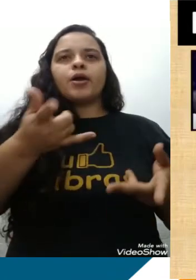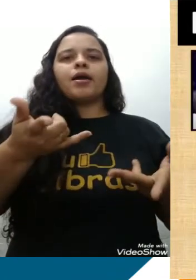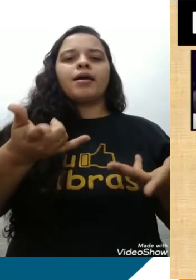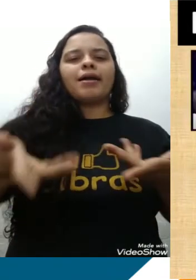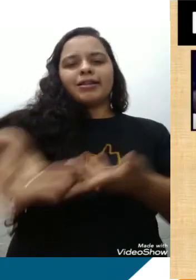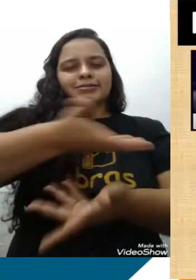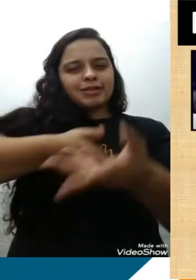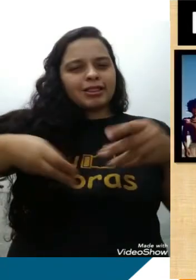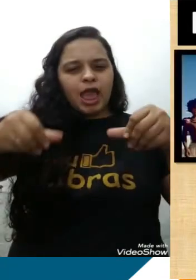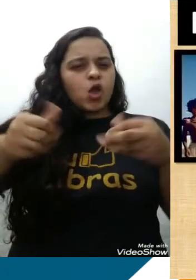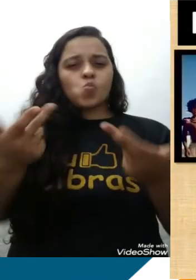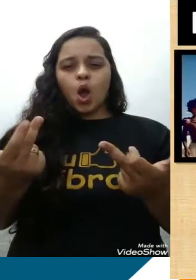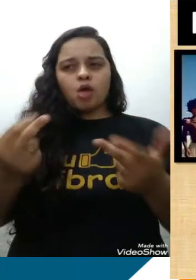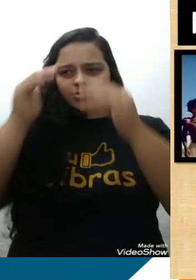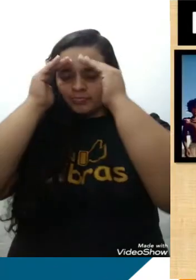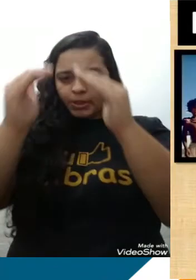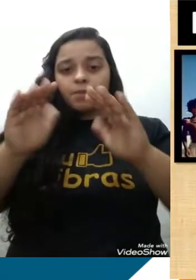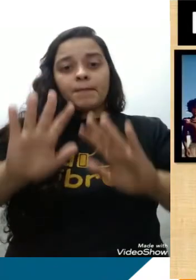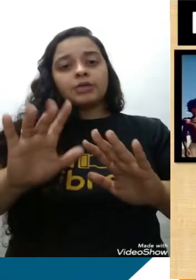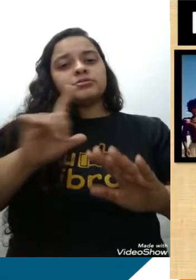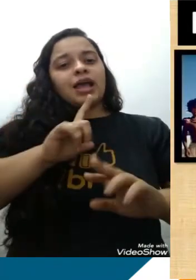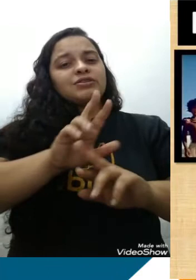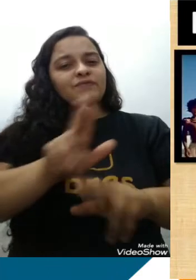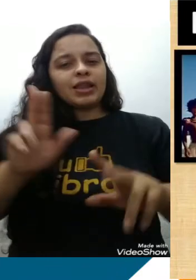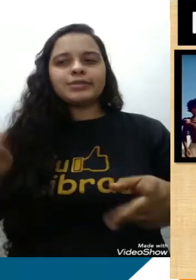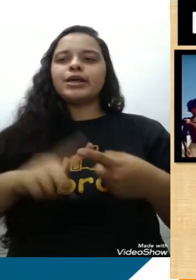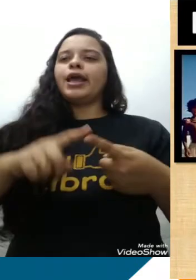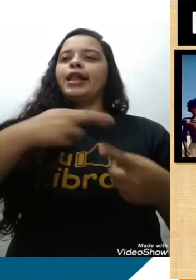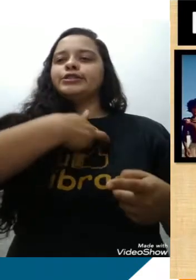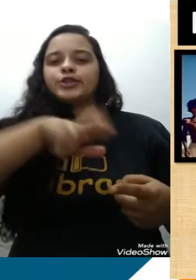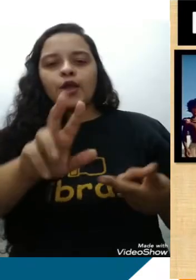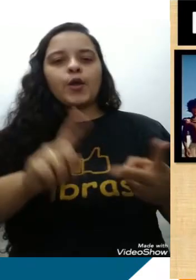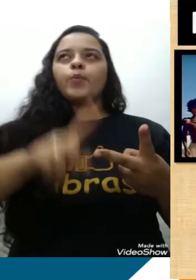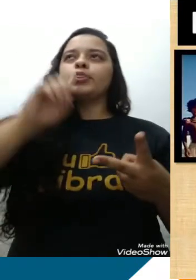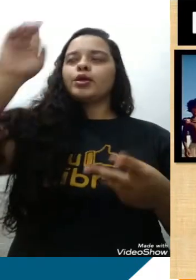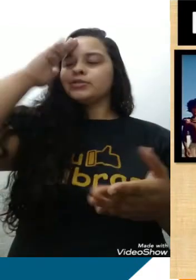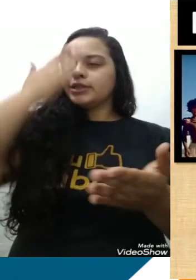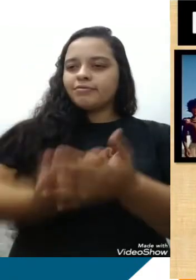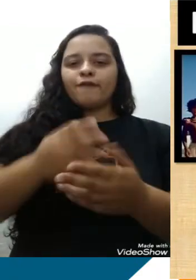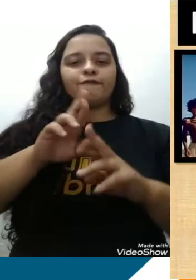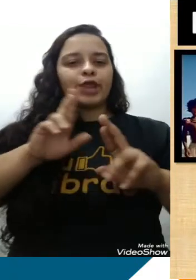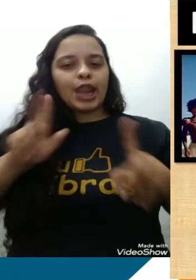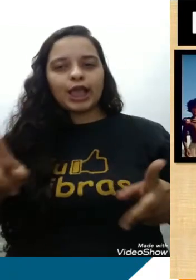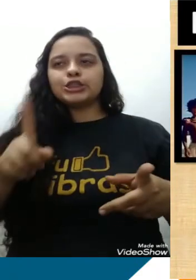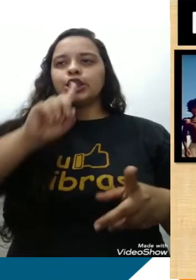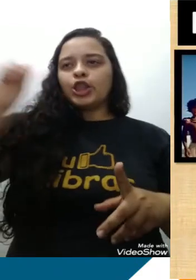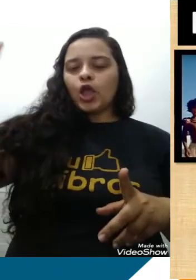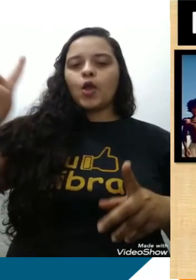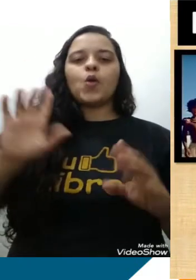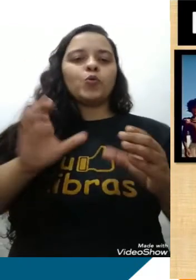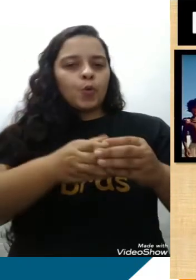a terra, mas são diversas etnias diferentes, cultuando diferentes religiões, diversos deuses, diversos politeísmo,